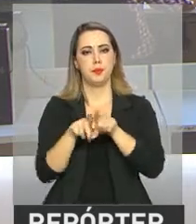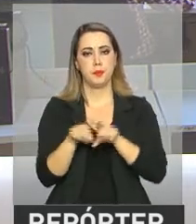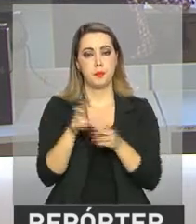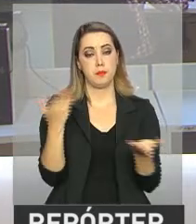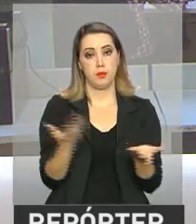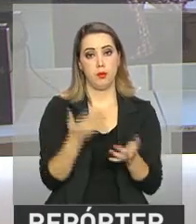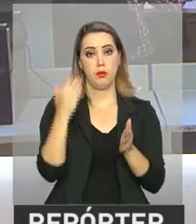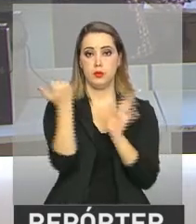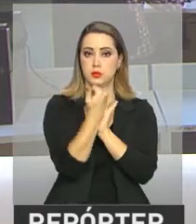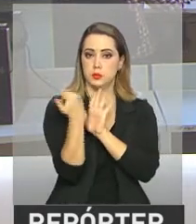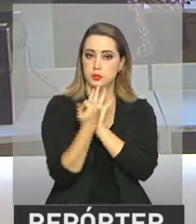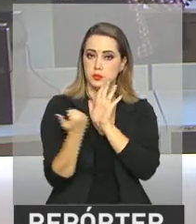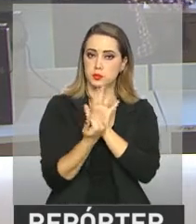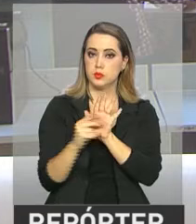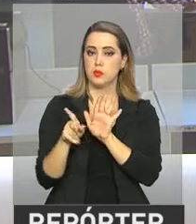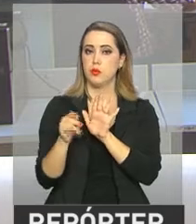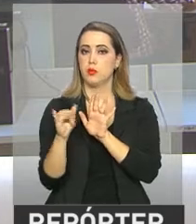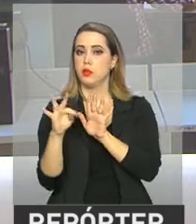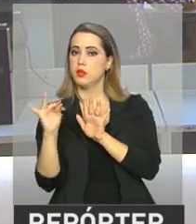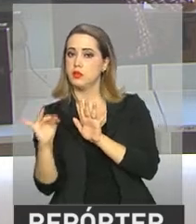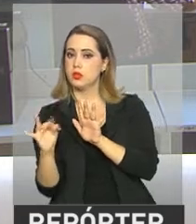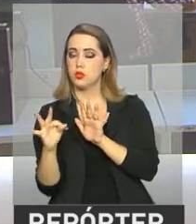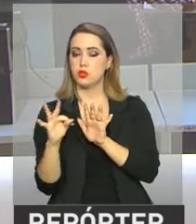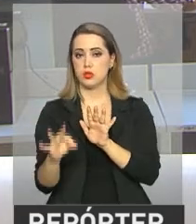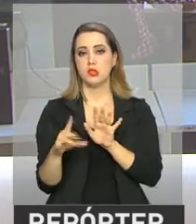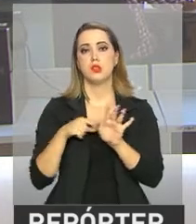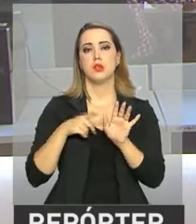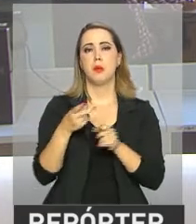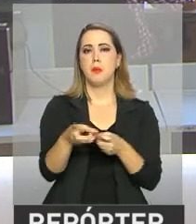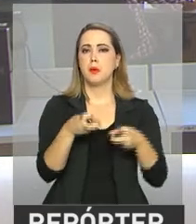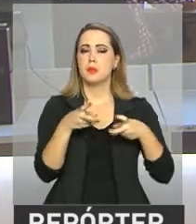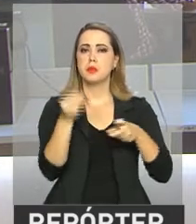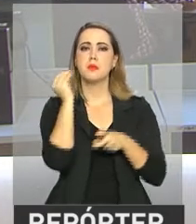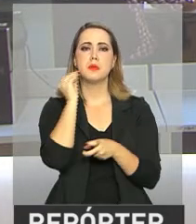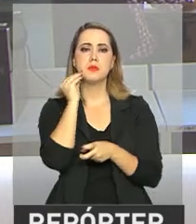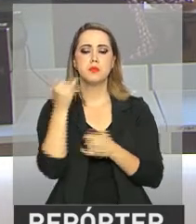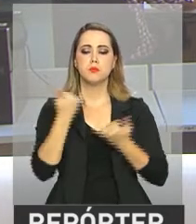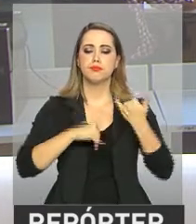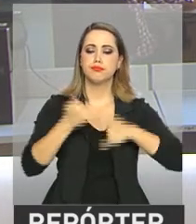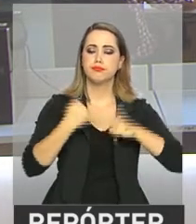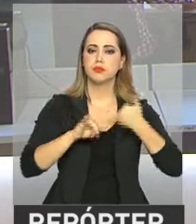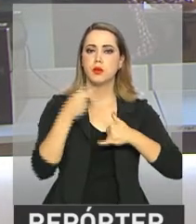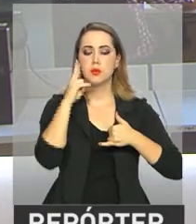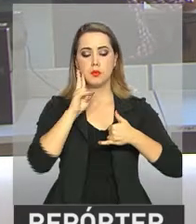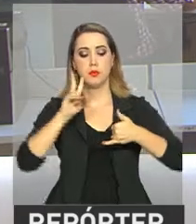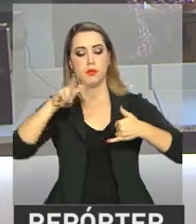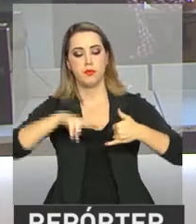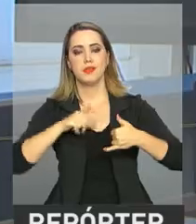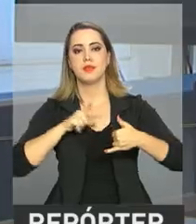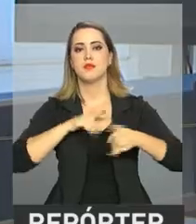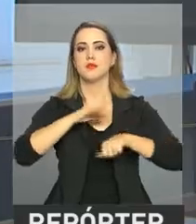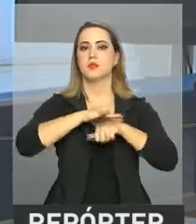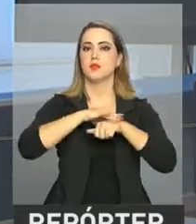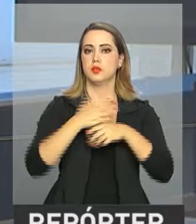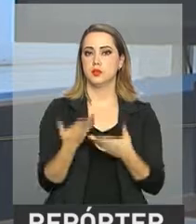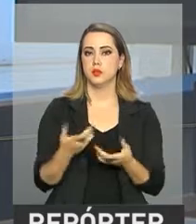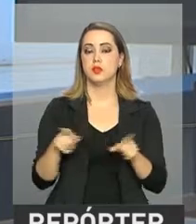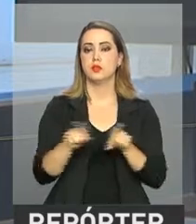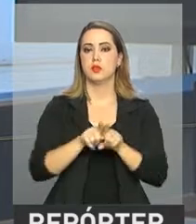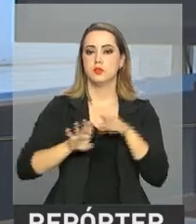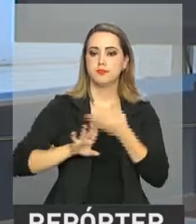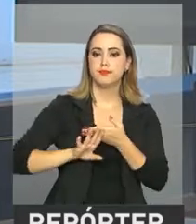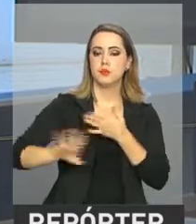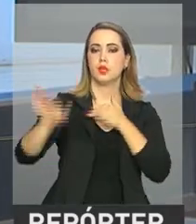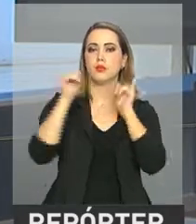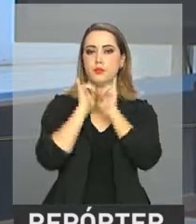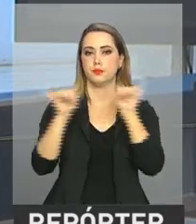prevê o desenvolvimento de kits de diagnóstico além de ações para combater os focos do mosquito aedes aegypti e nesta sexta